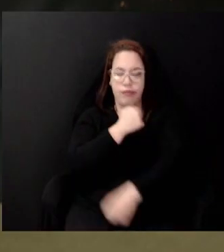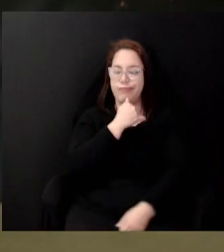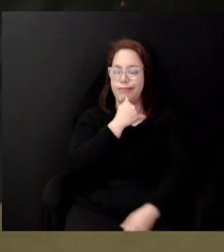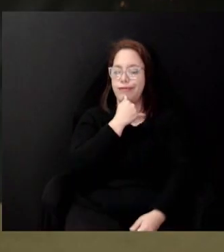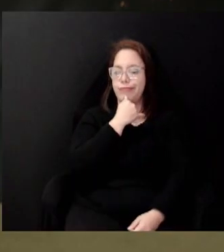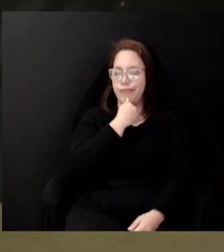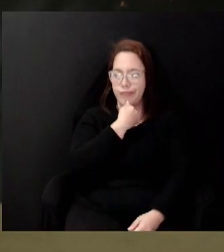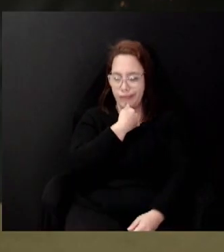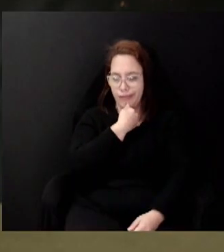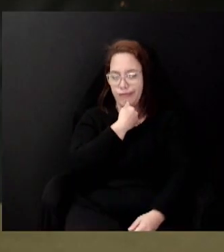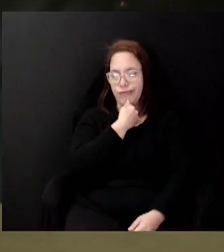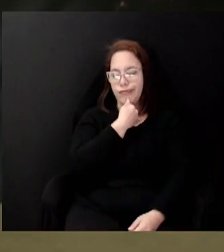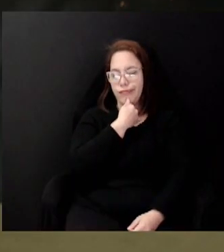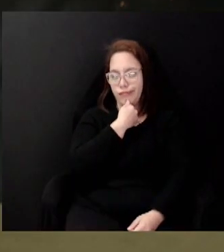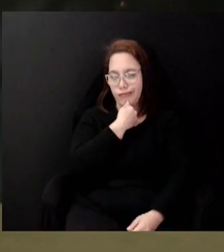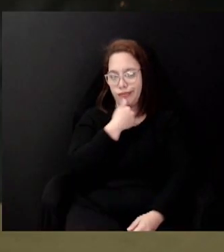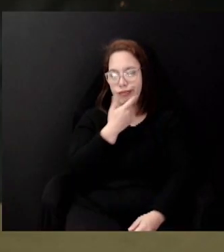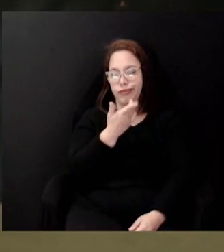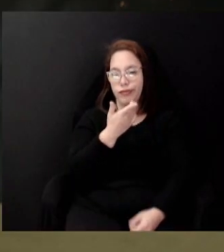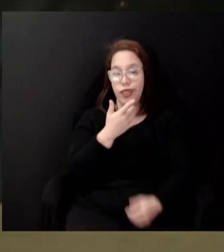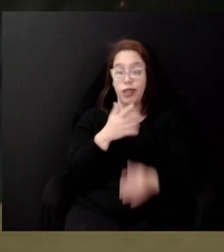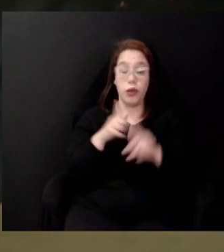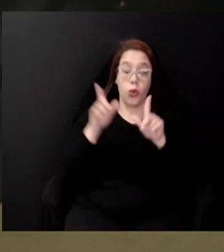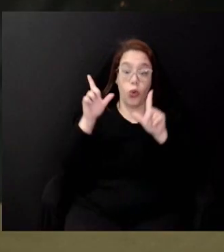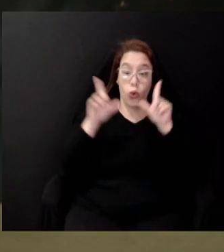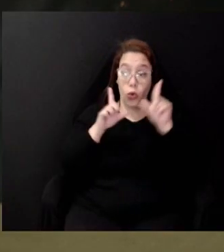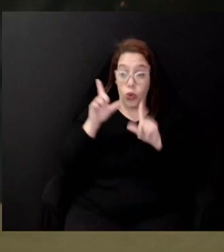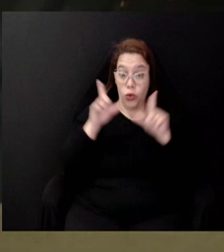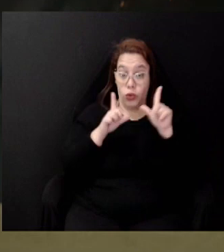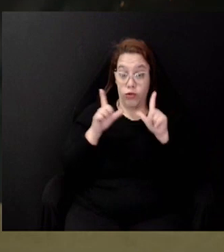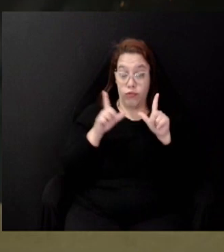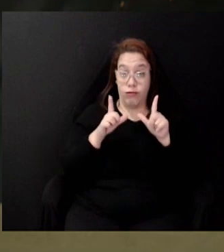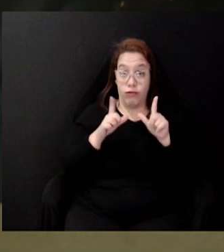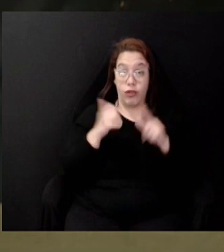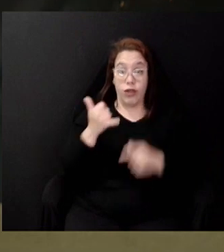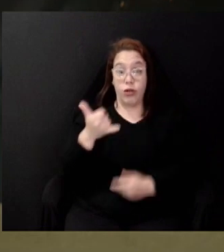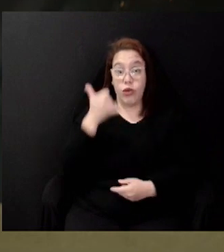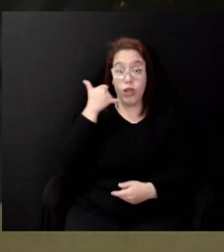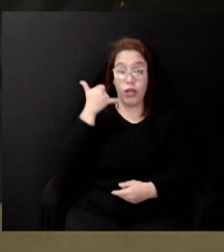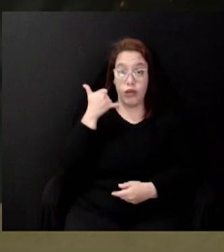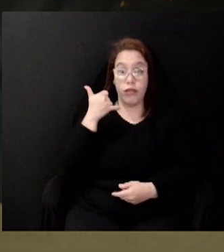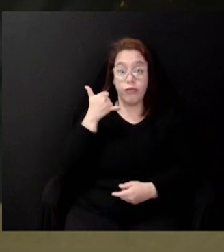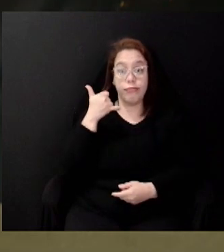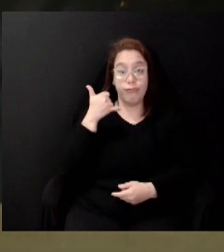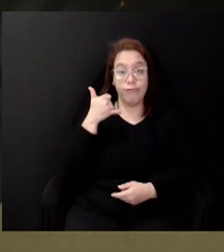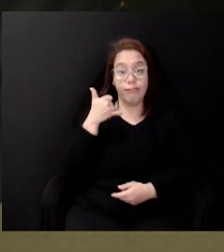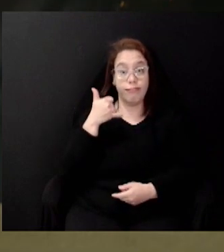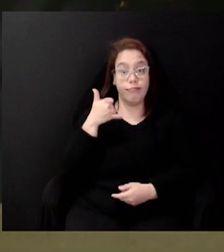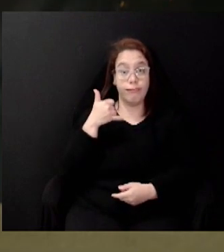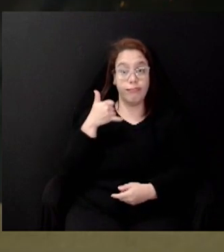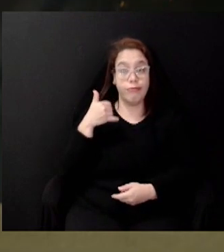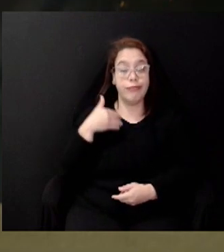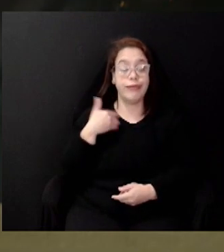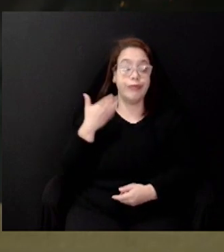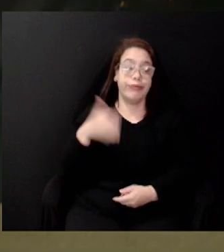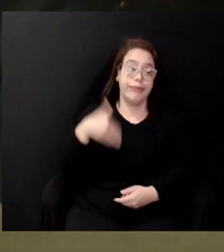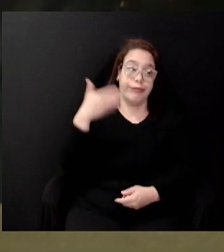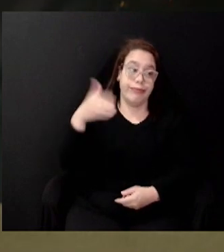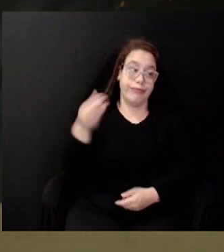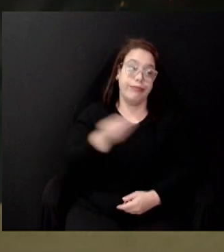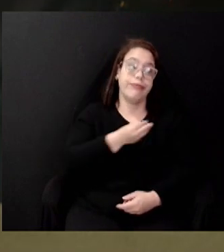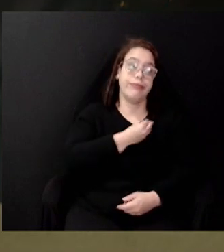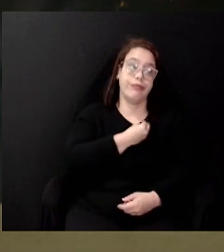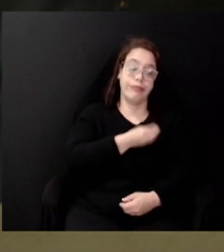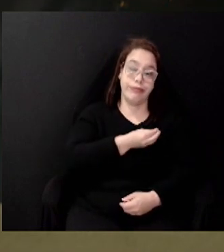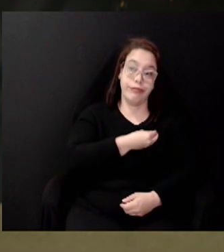o vício pelas telas, o vício do celular, que nós estamos passando por essa situação, mas